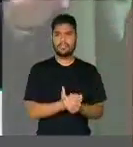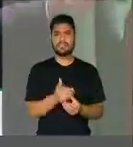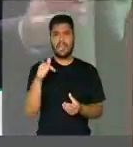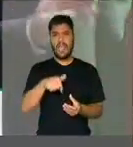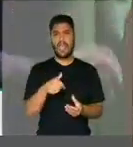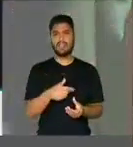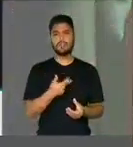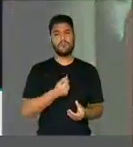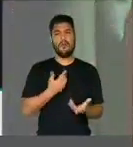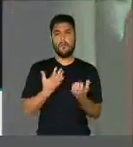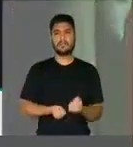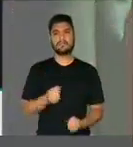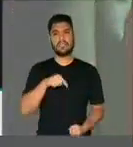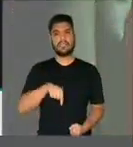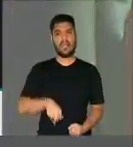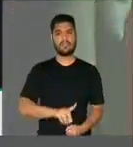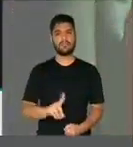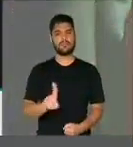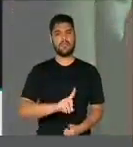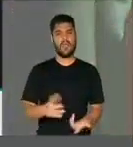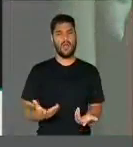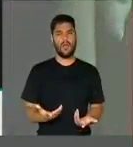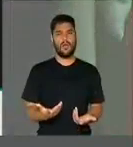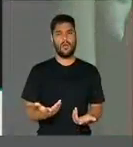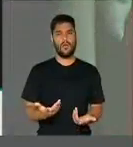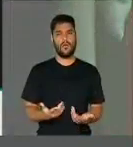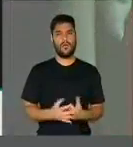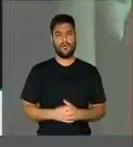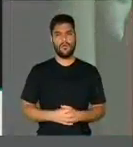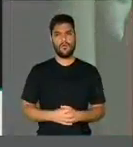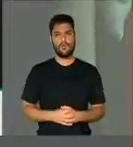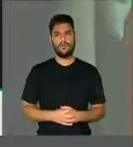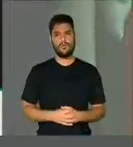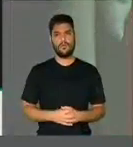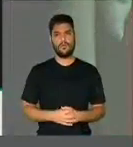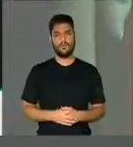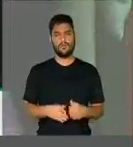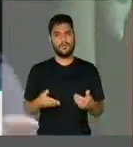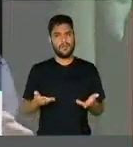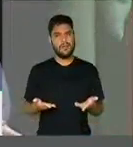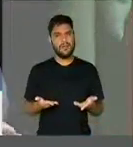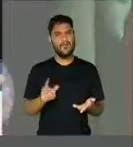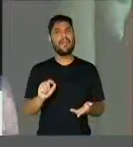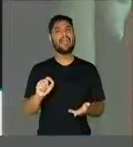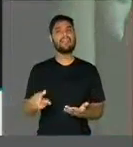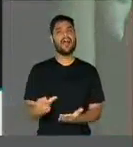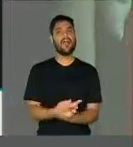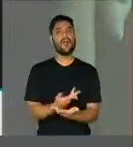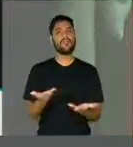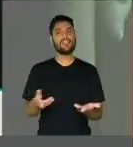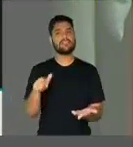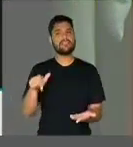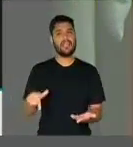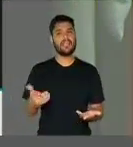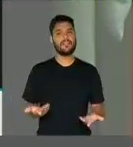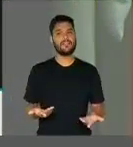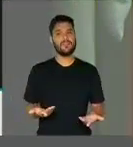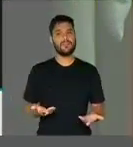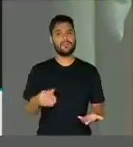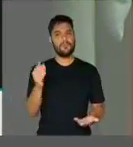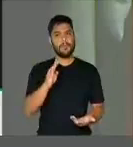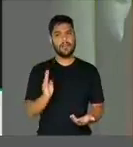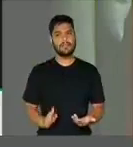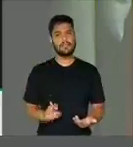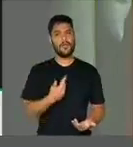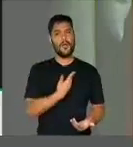aceitar fazer o cruzamento. Ora, senhores deputados, senhoras deputadas, o que está acontecendo nesse momento do país?